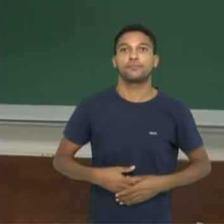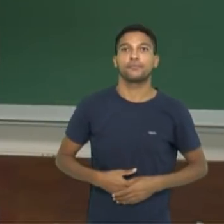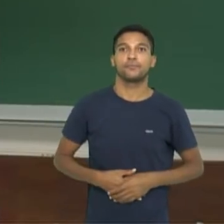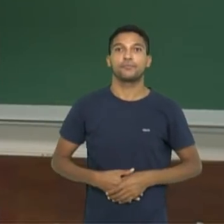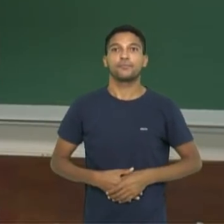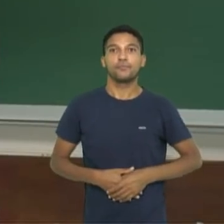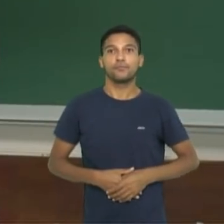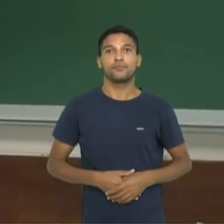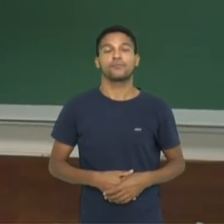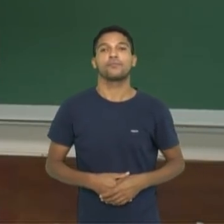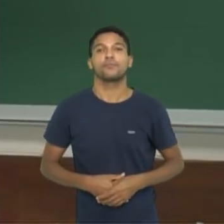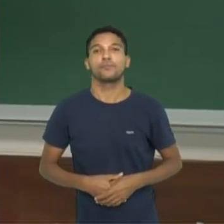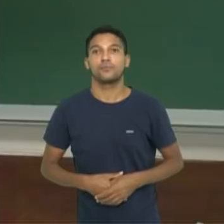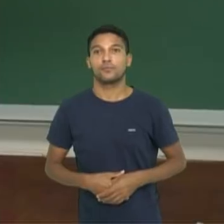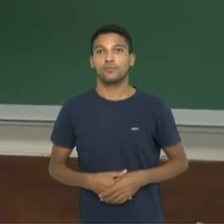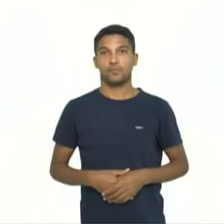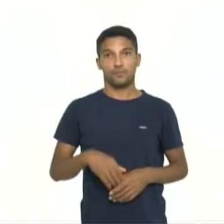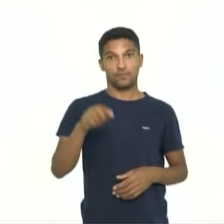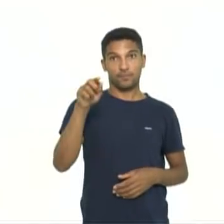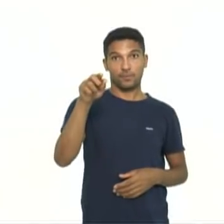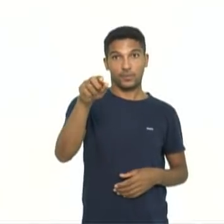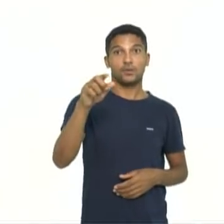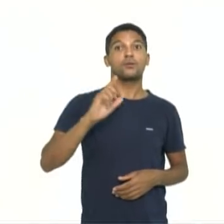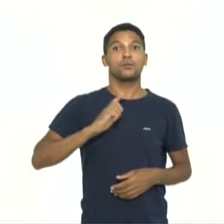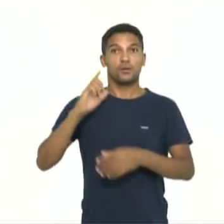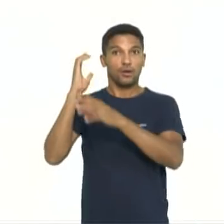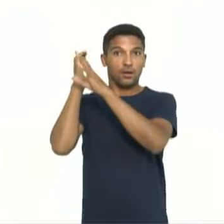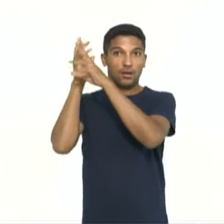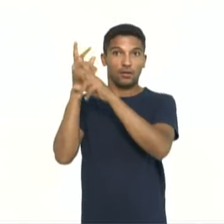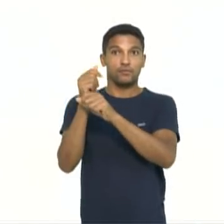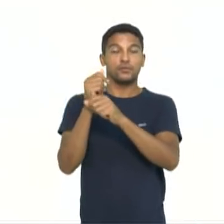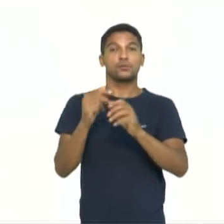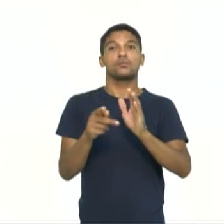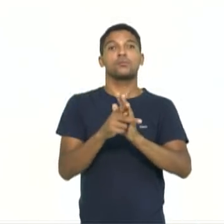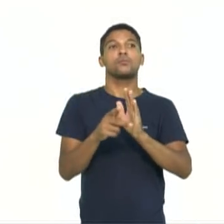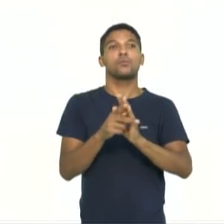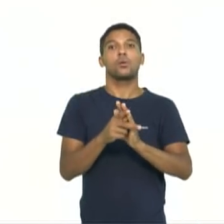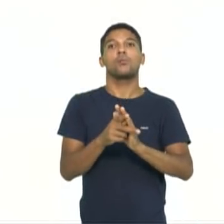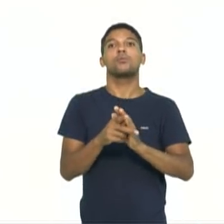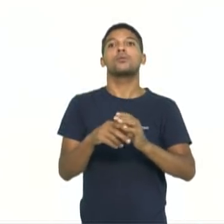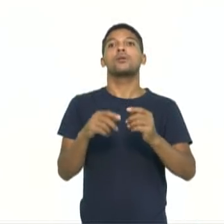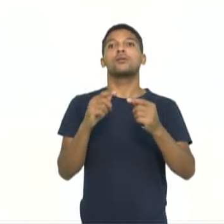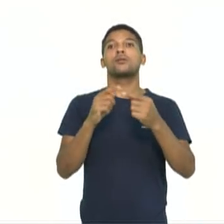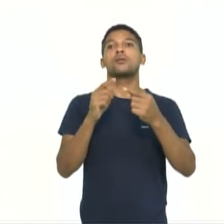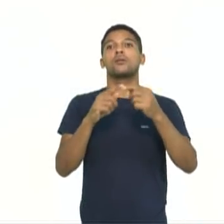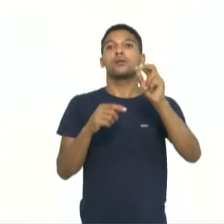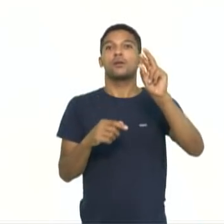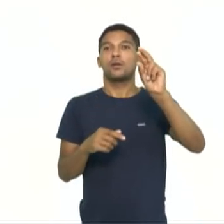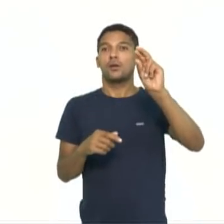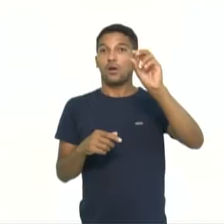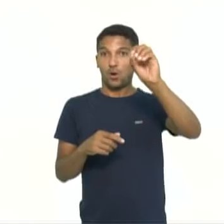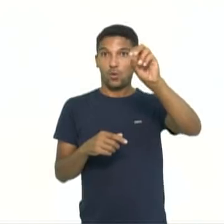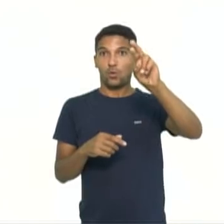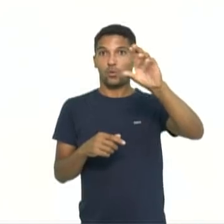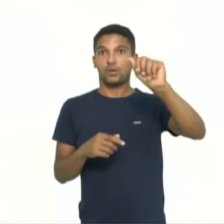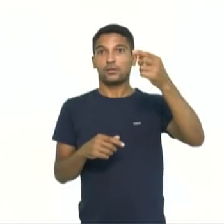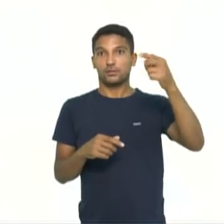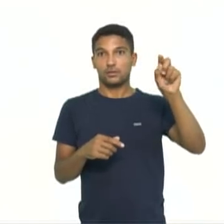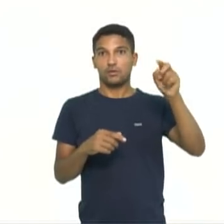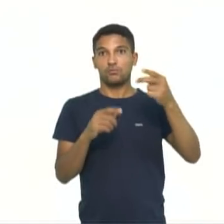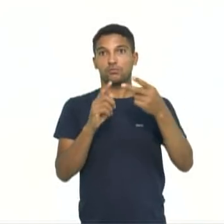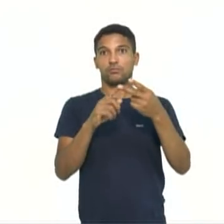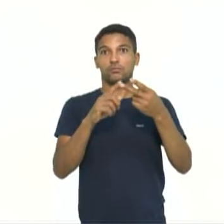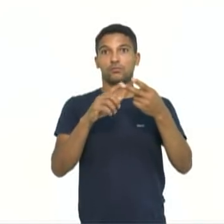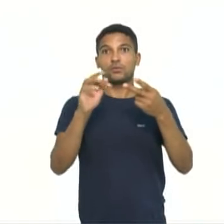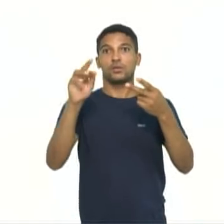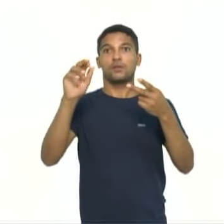comigo. Então, a gente vai fazer a revisão do conceito de oração, frase e período. Sempre é bom a gente retomar, O que é